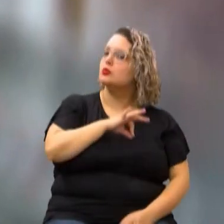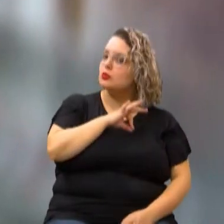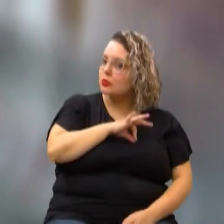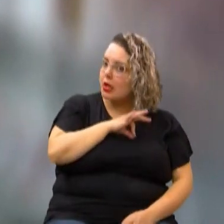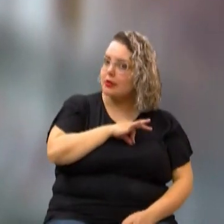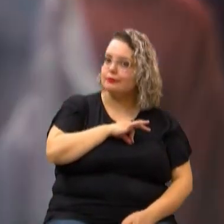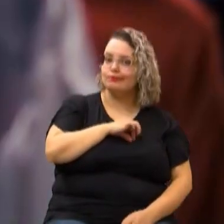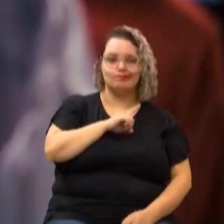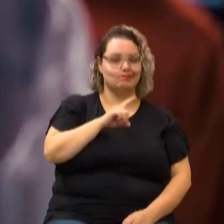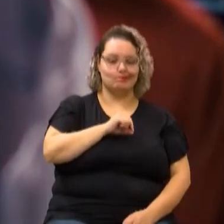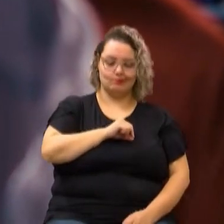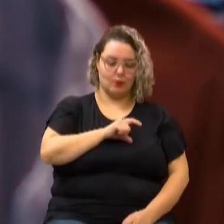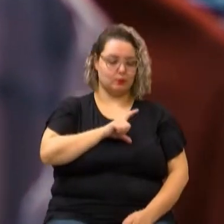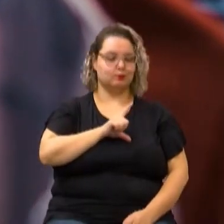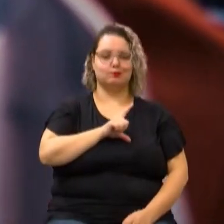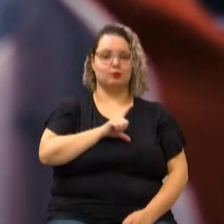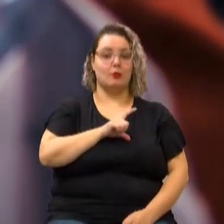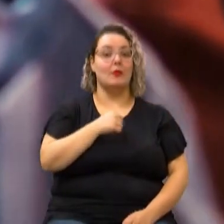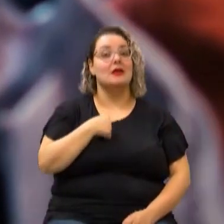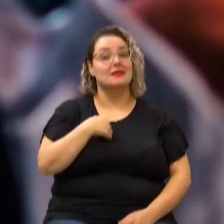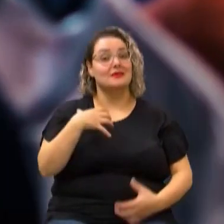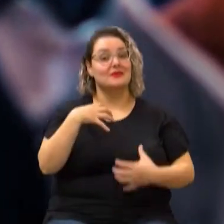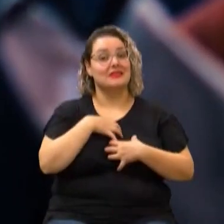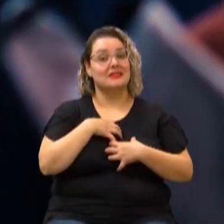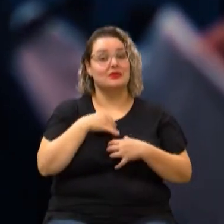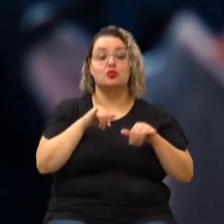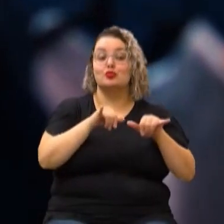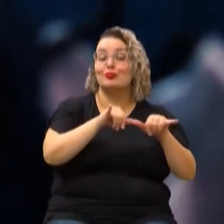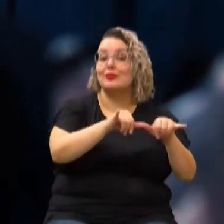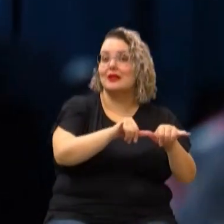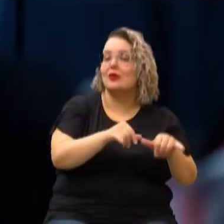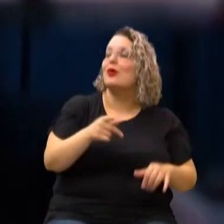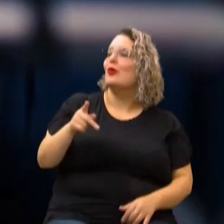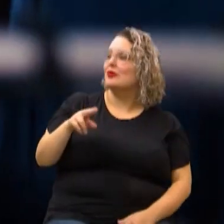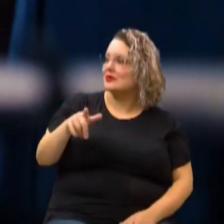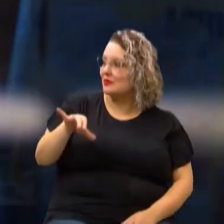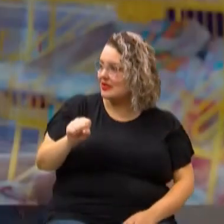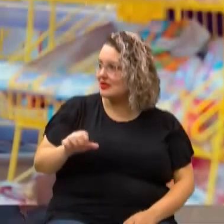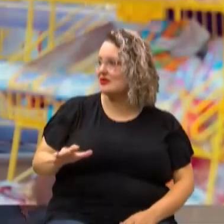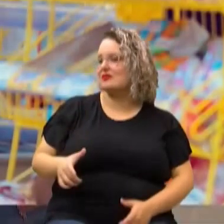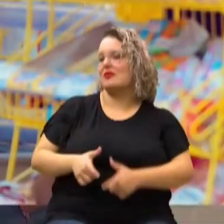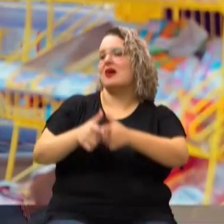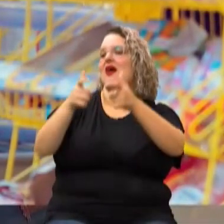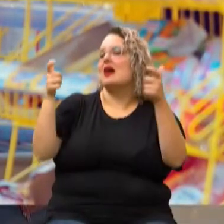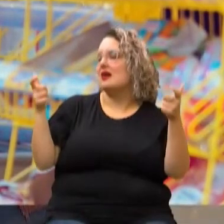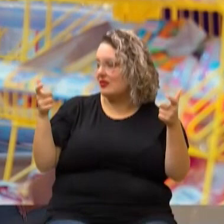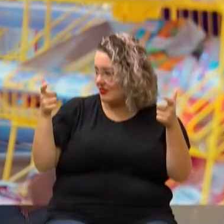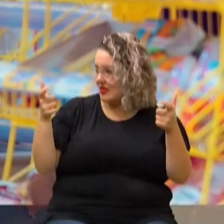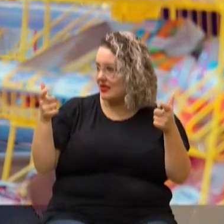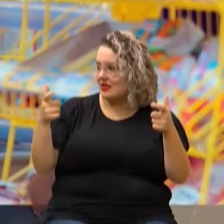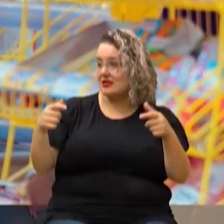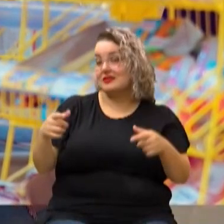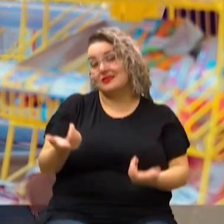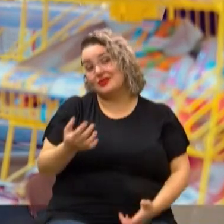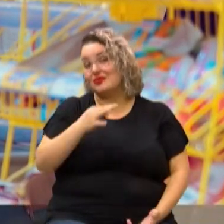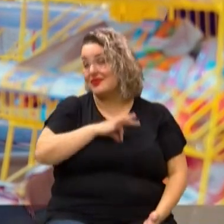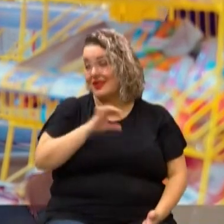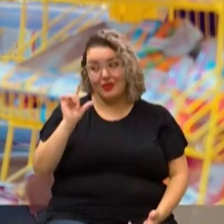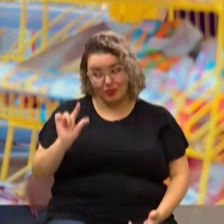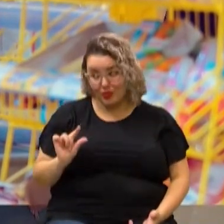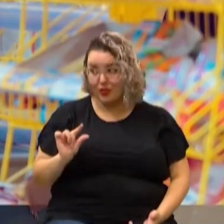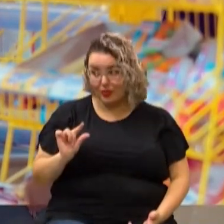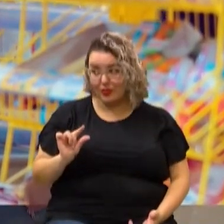Professor, para começar o nosso bate-papo aqui e explicar um pouquinho para as pessoas que estão em casa, o que é a inflação? Vamos lá, o